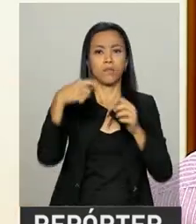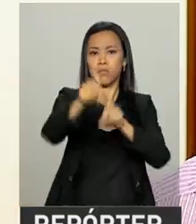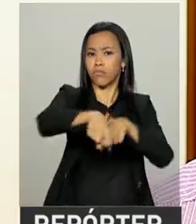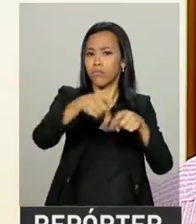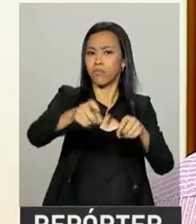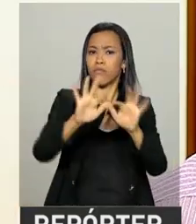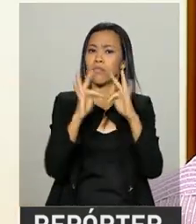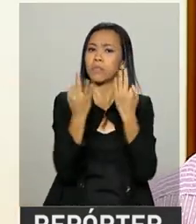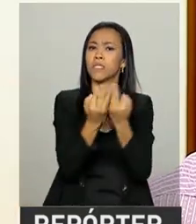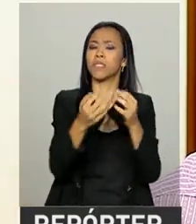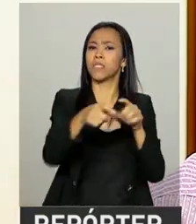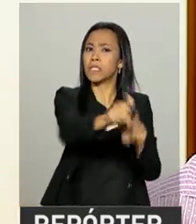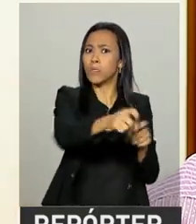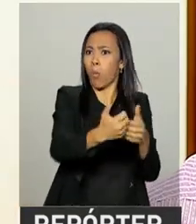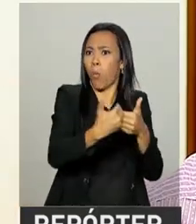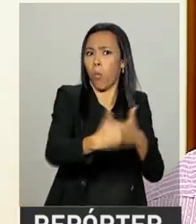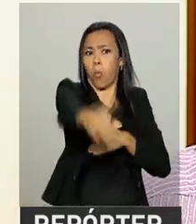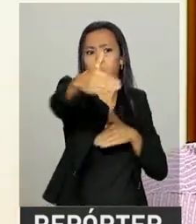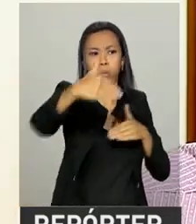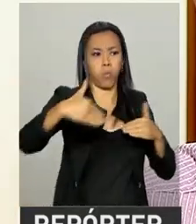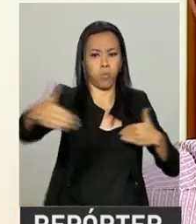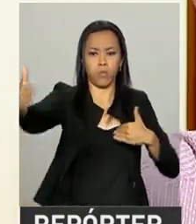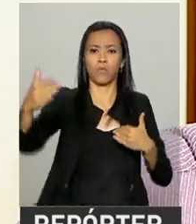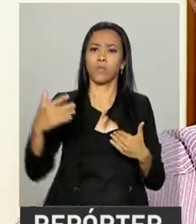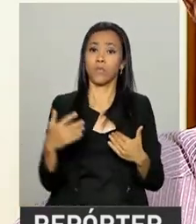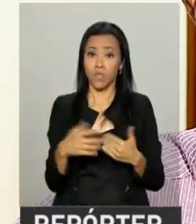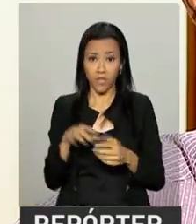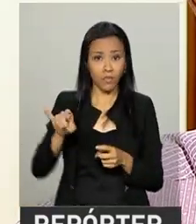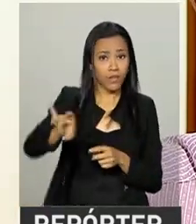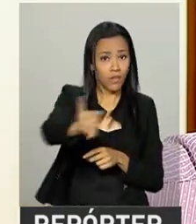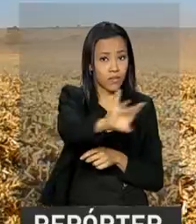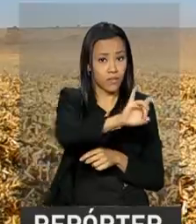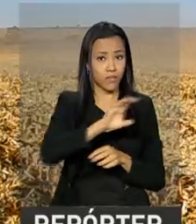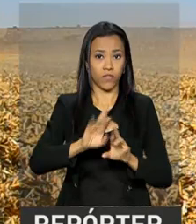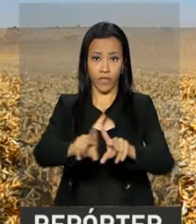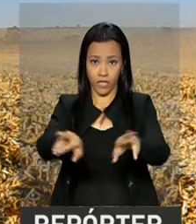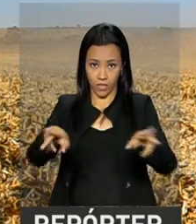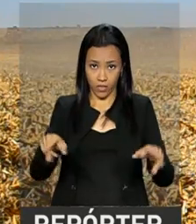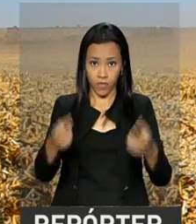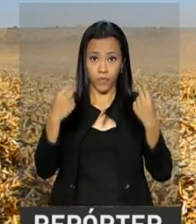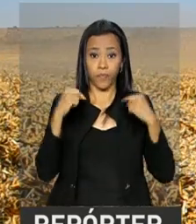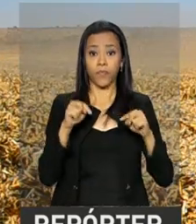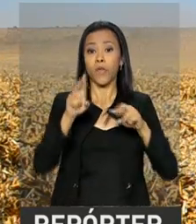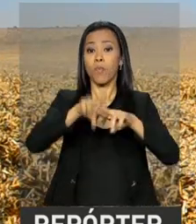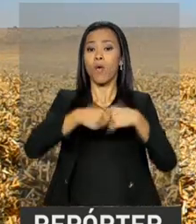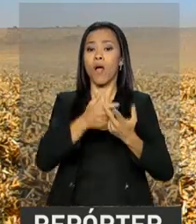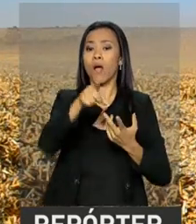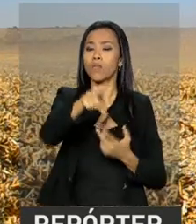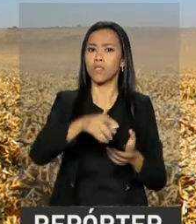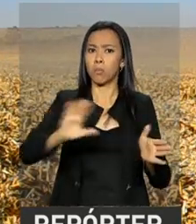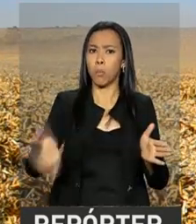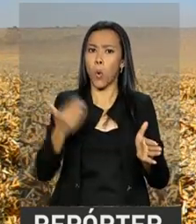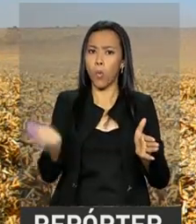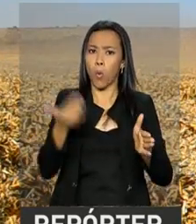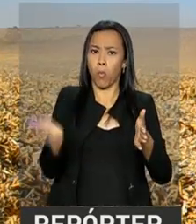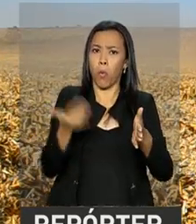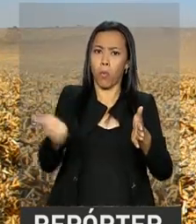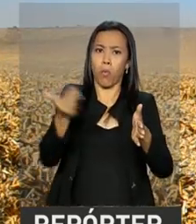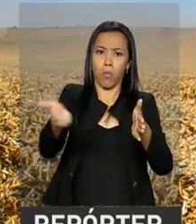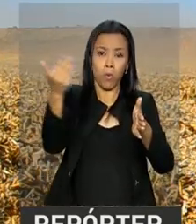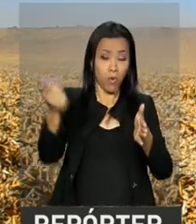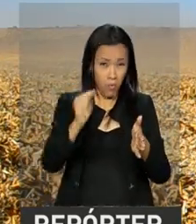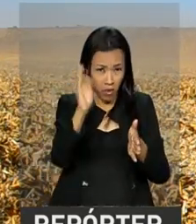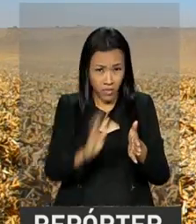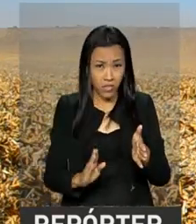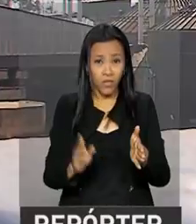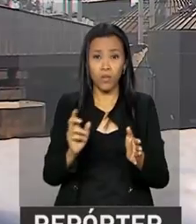Agricultura Familiar que tem uma grande importância no os ganhos de produtividade por causa do aumento da produtividade o Brasil deixou de ser um